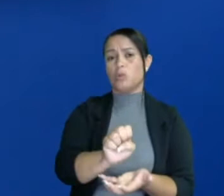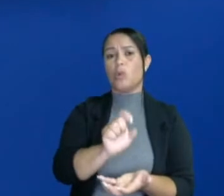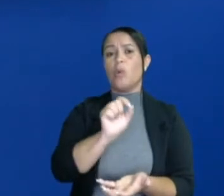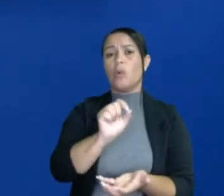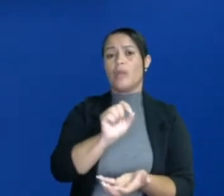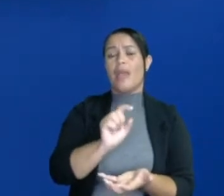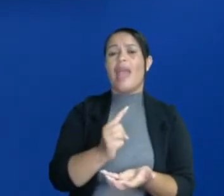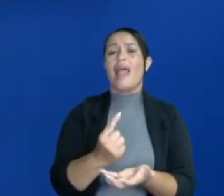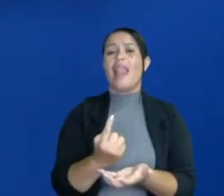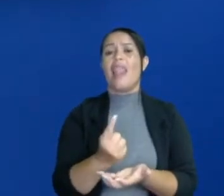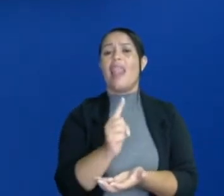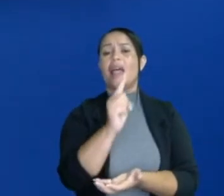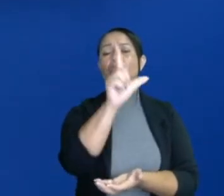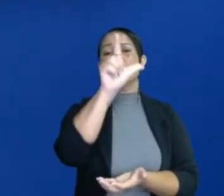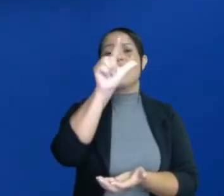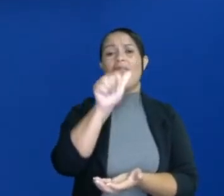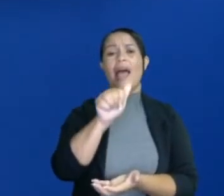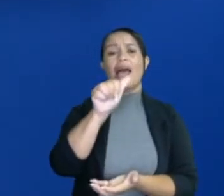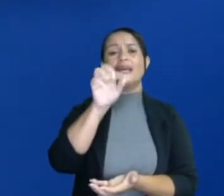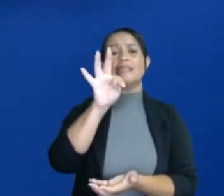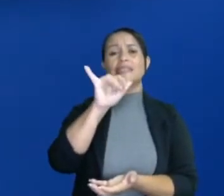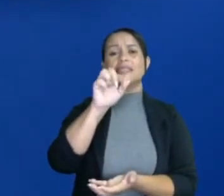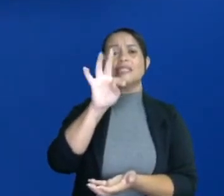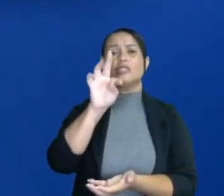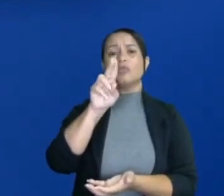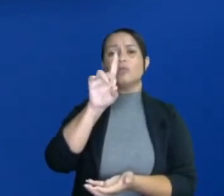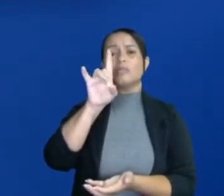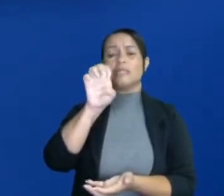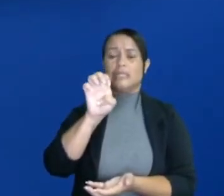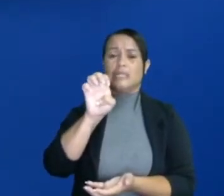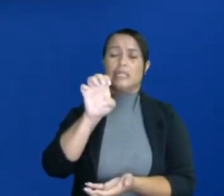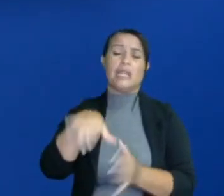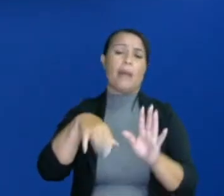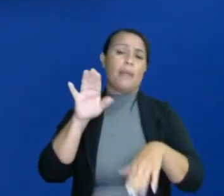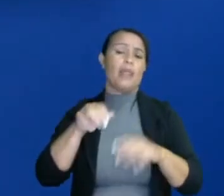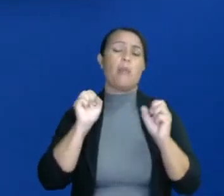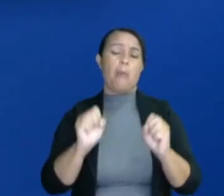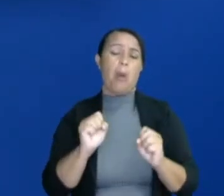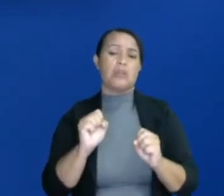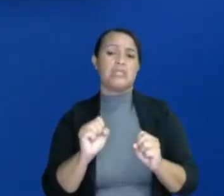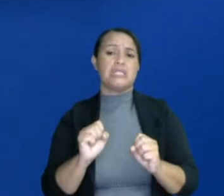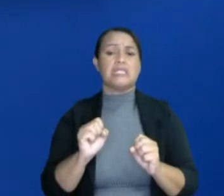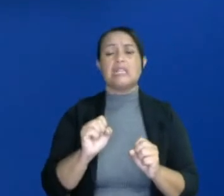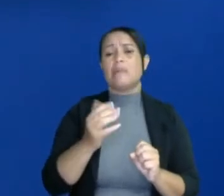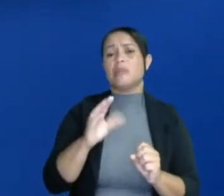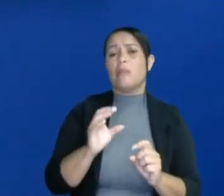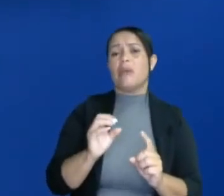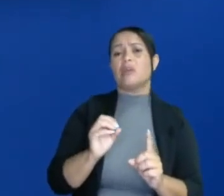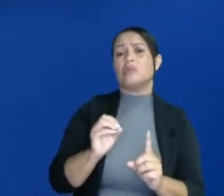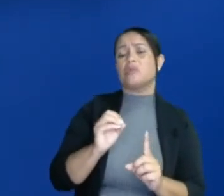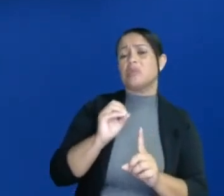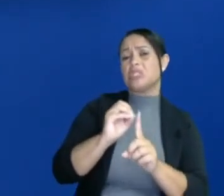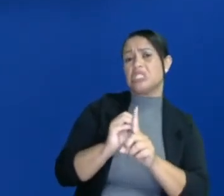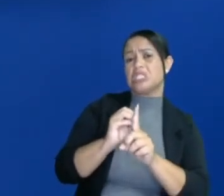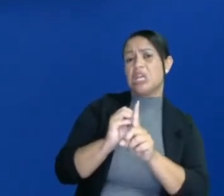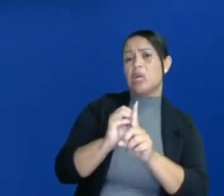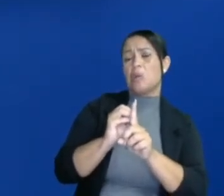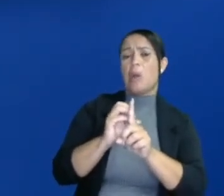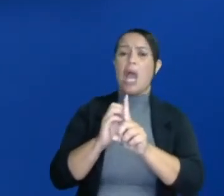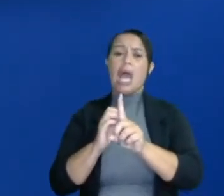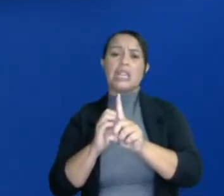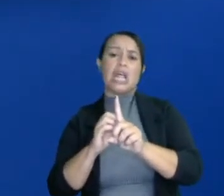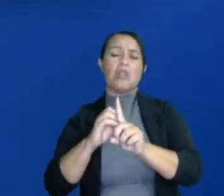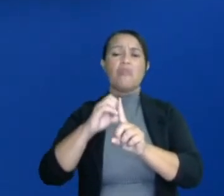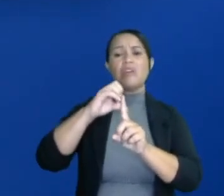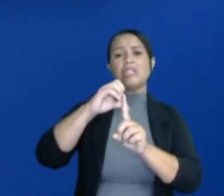de latitude. A latitude pode variar de 0 na linha do Equador até 90 graus para o norte ou 90 graus para